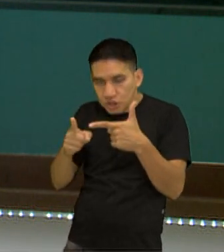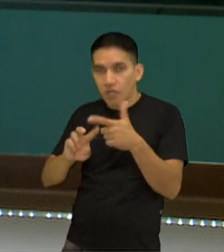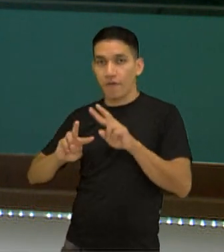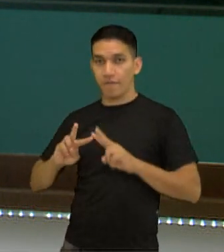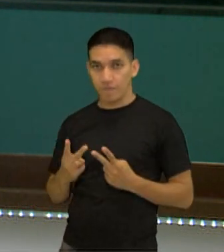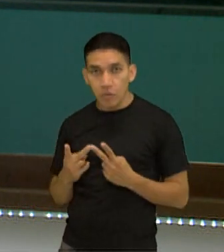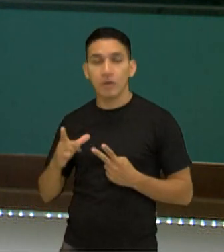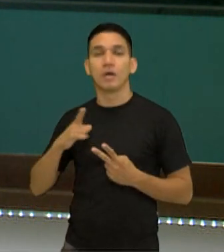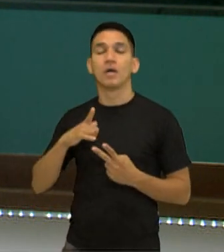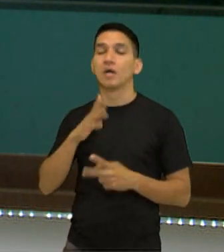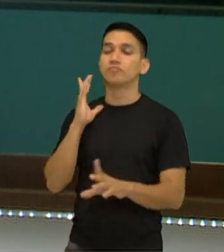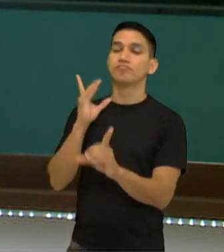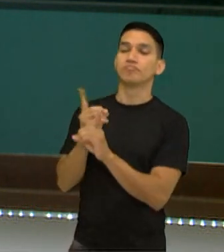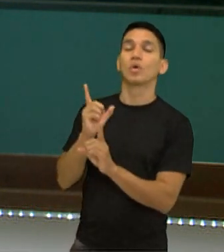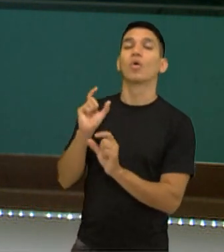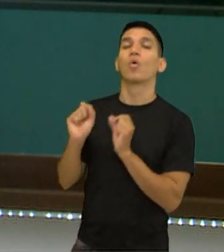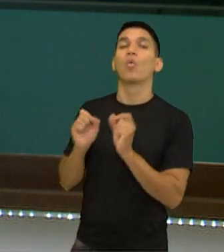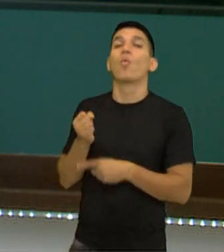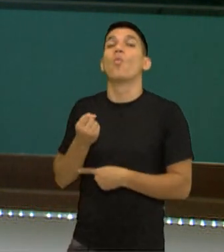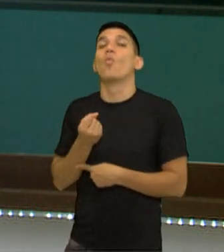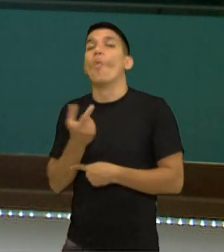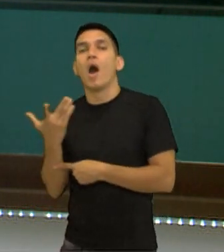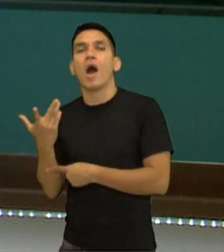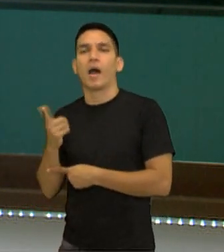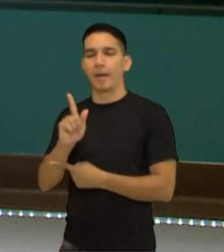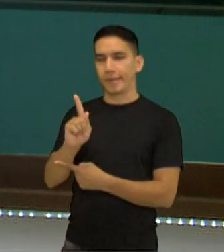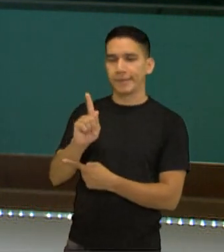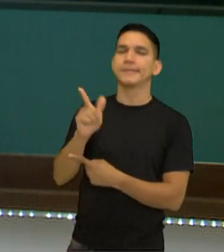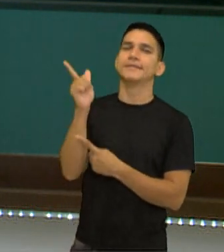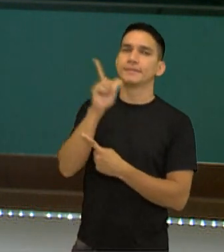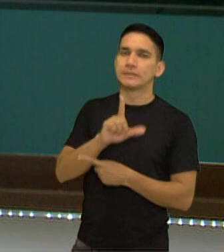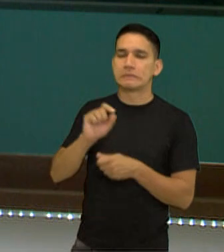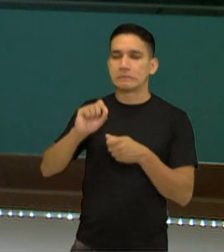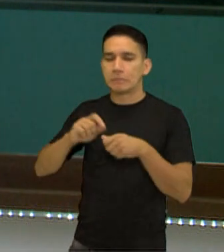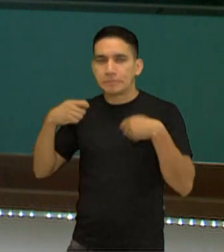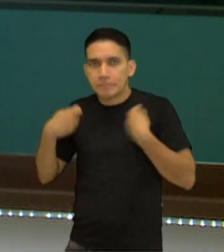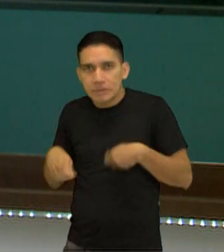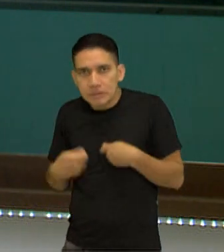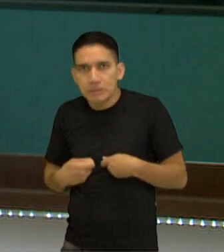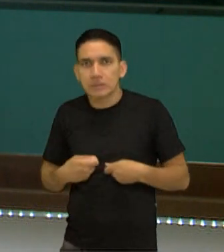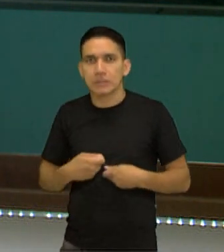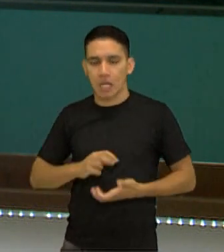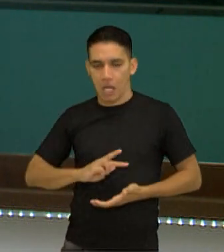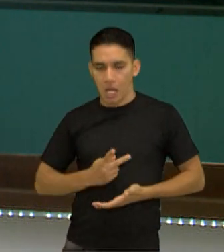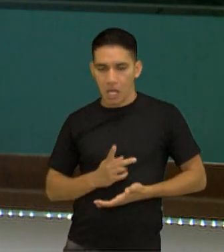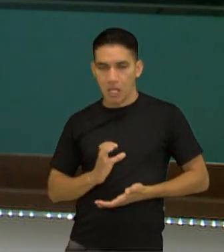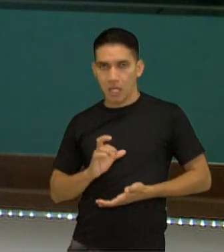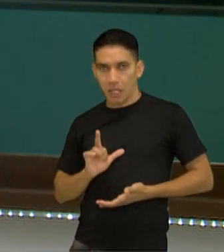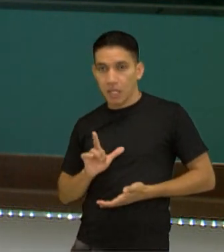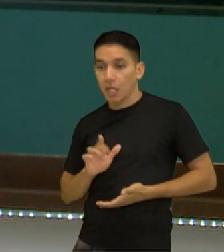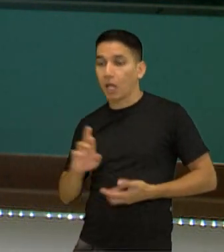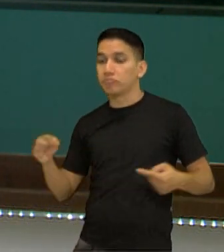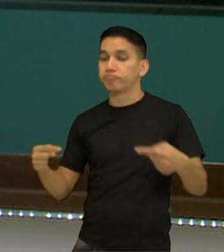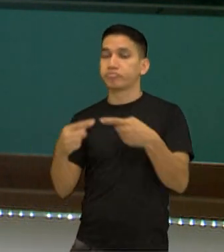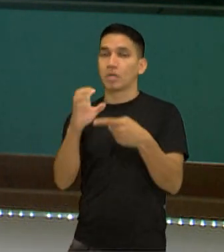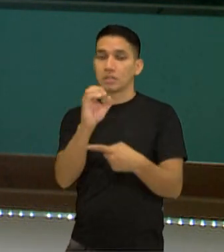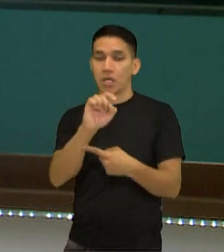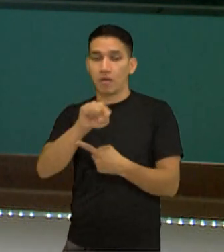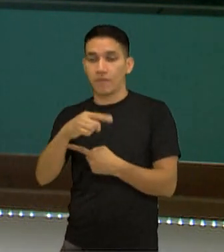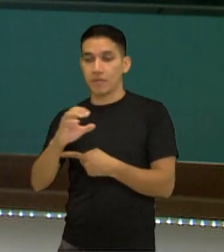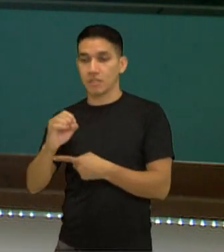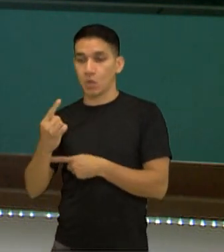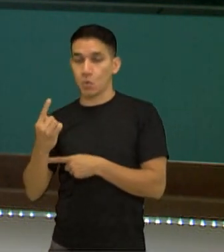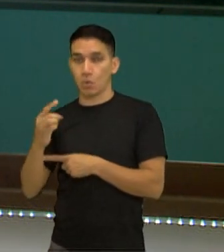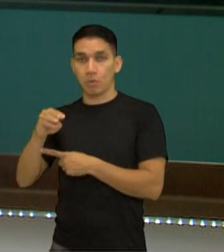aí a concentração e sei quantas gramas eu preciso de HCl para corresponder a 0,01 mol em